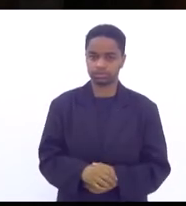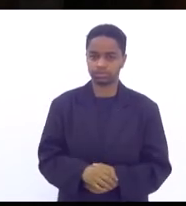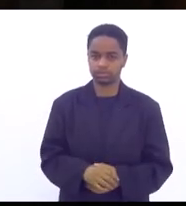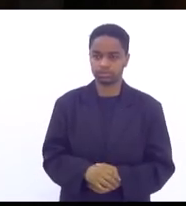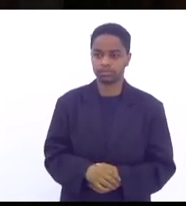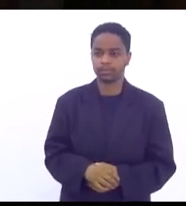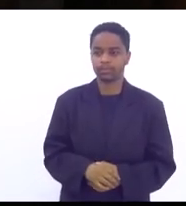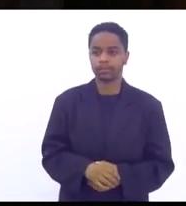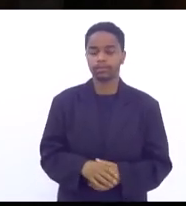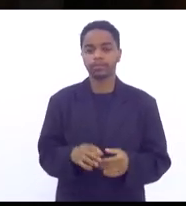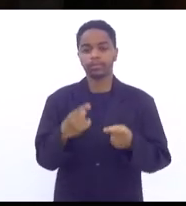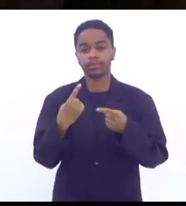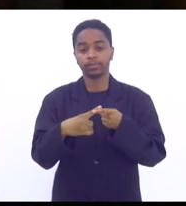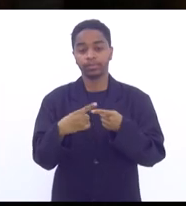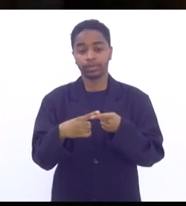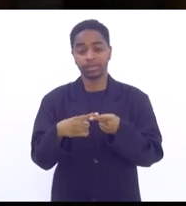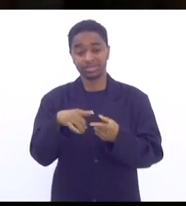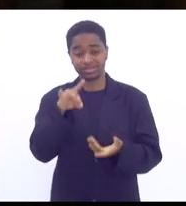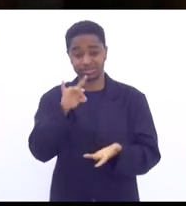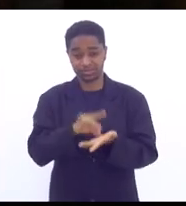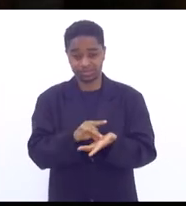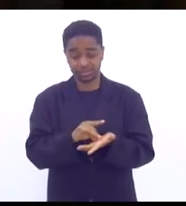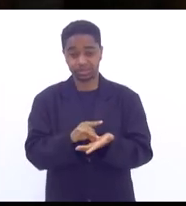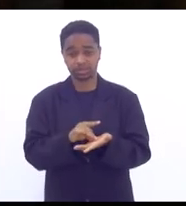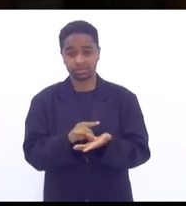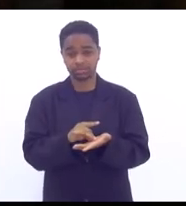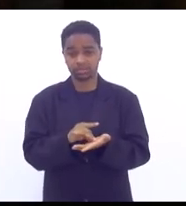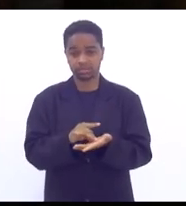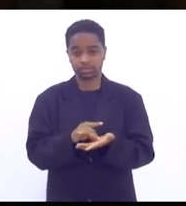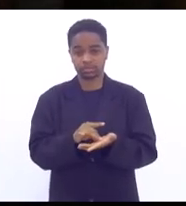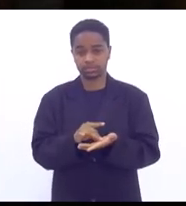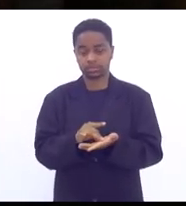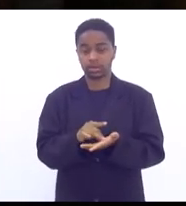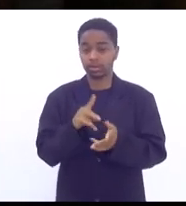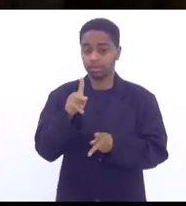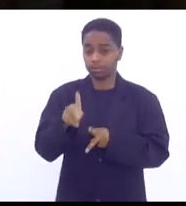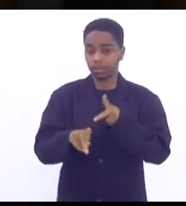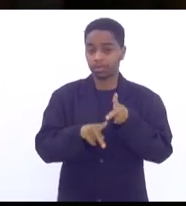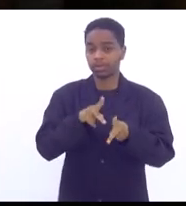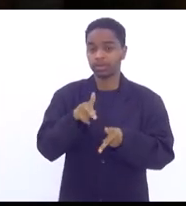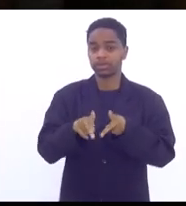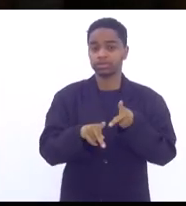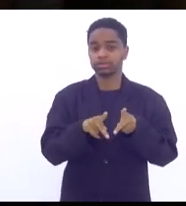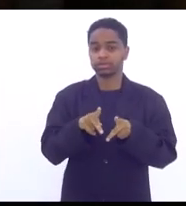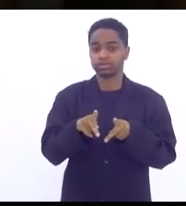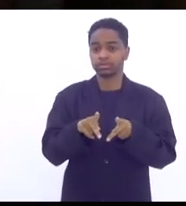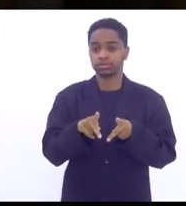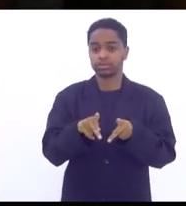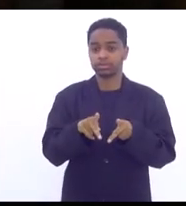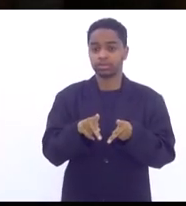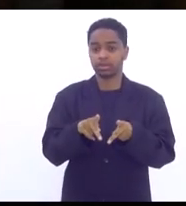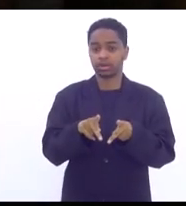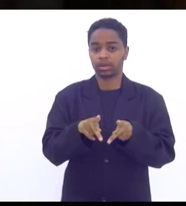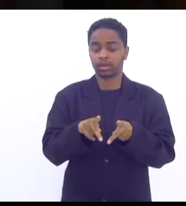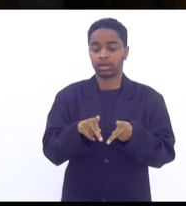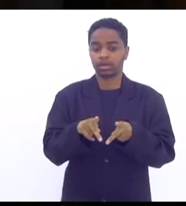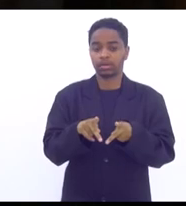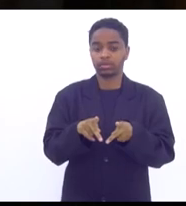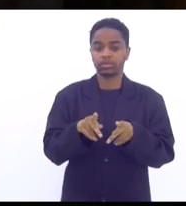na verdade, a população está sendo classificada num todo